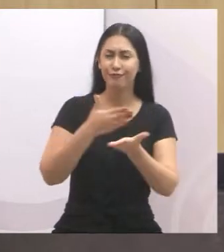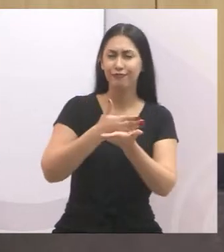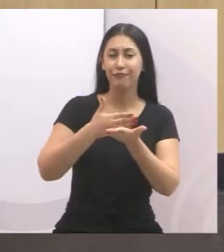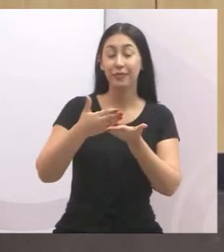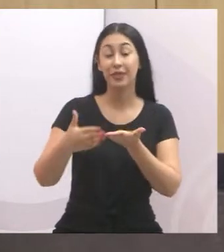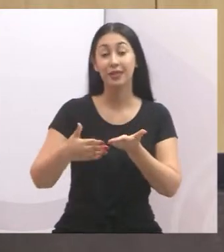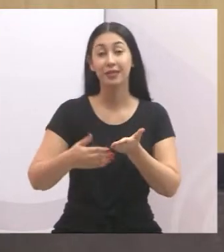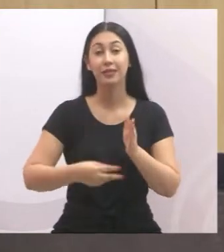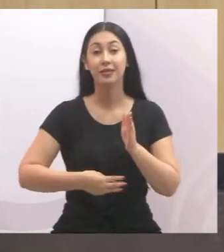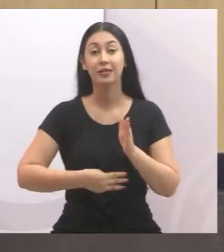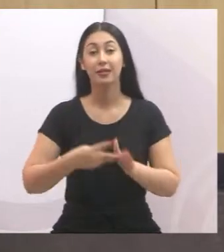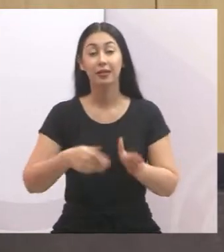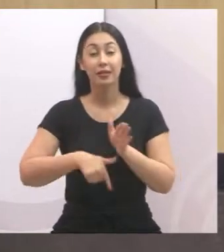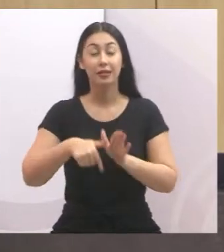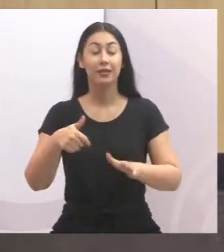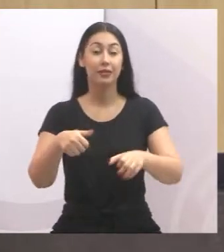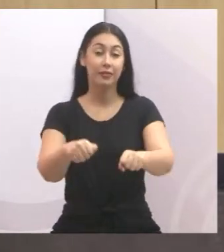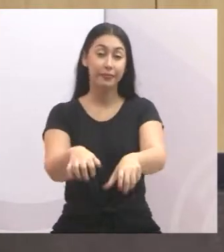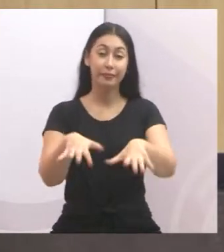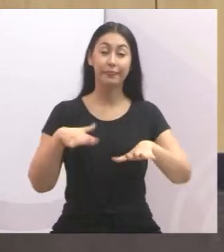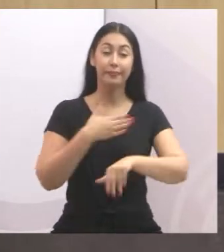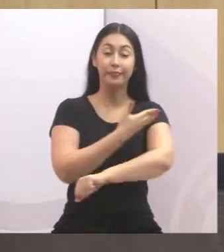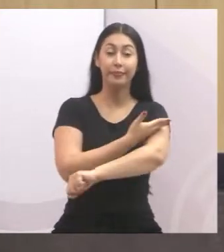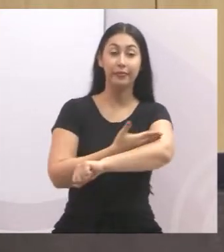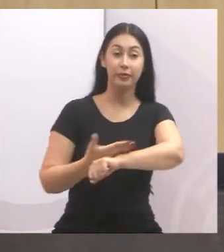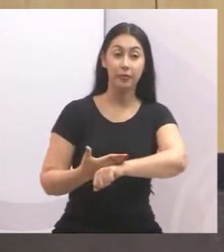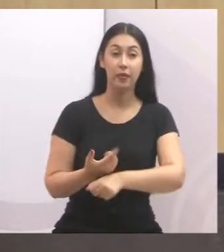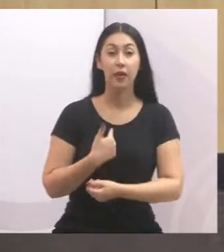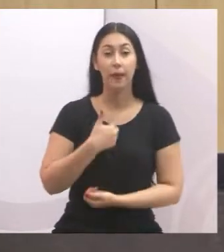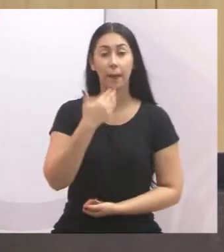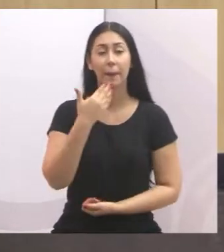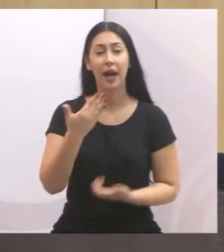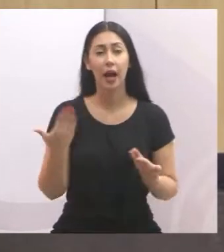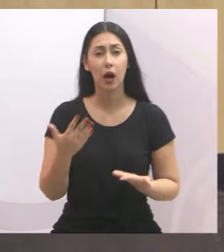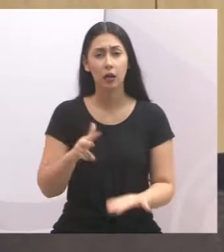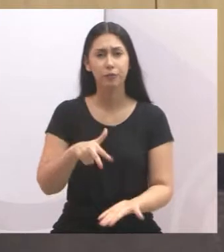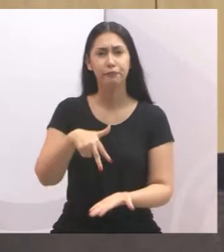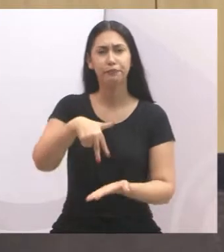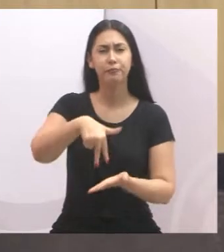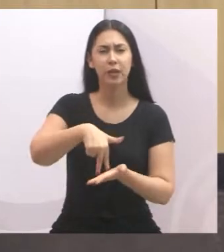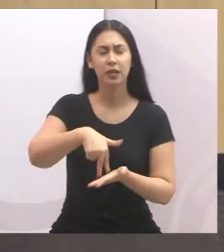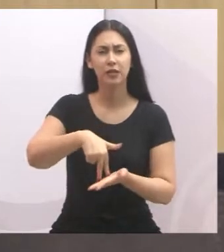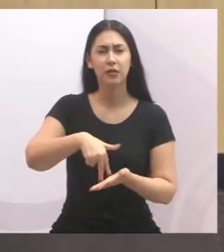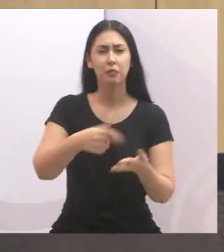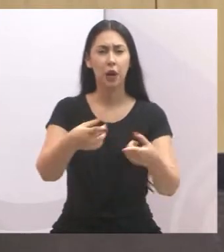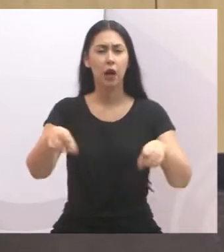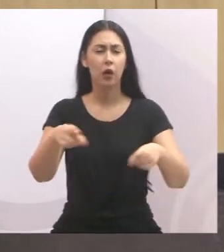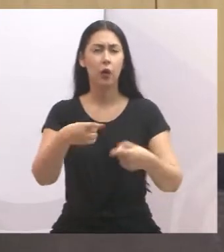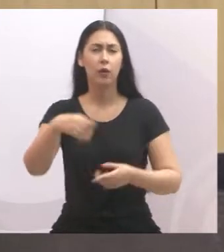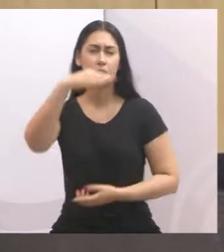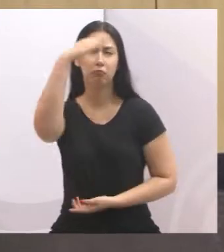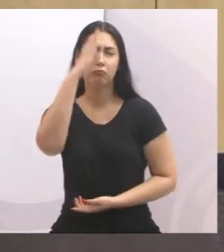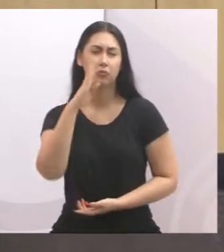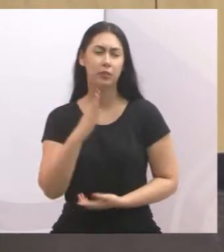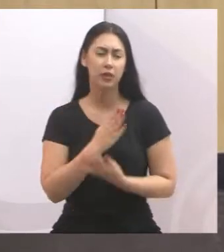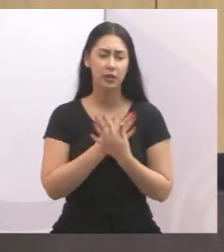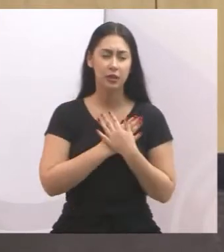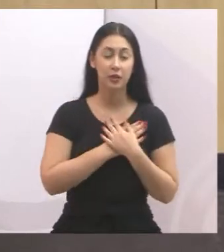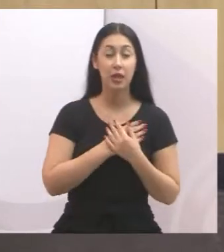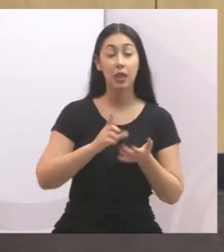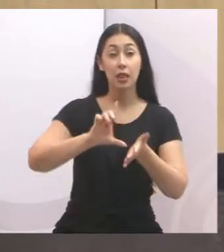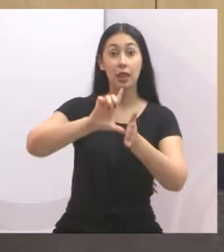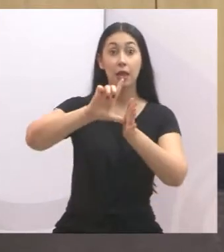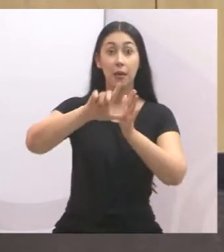a presente sessão ordinária. Peço a todos que se levantem para a execução do hino nacional brasileiro. Logo após,